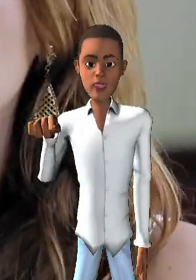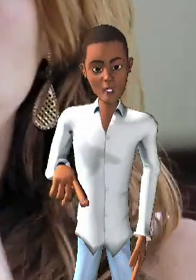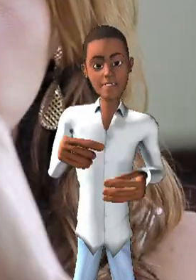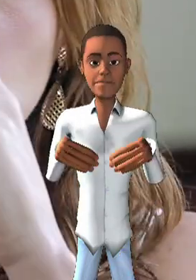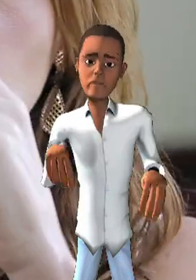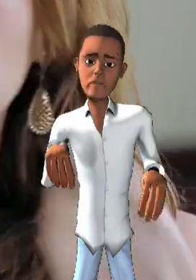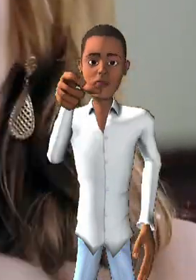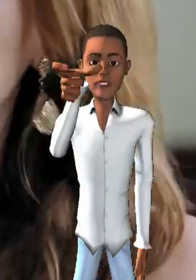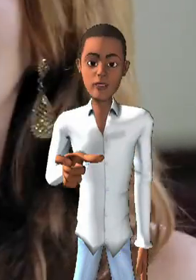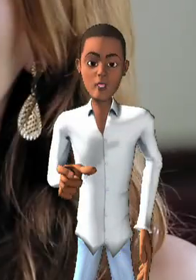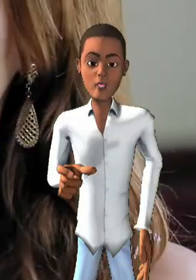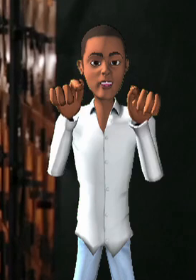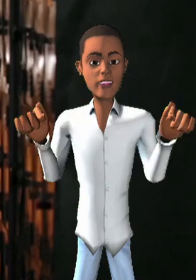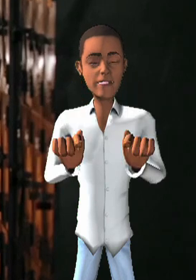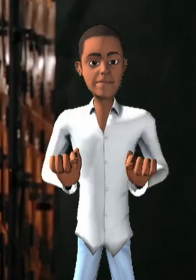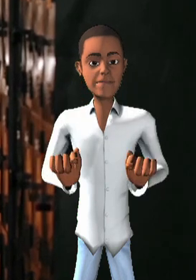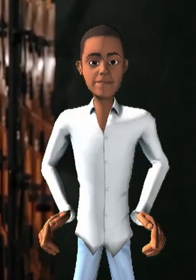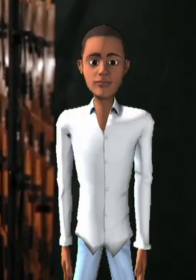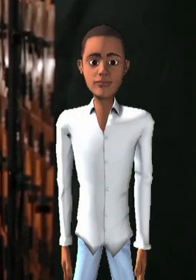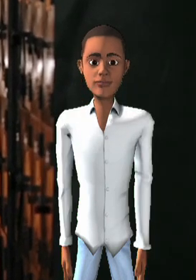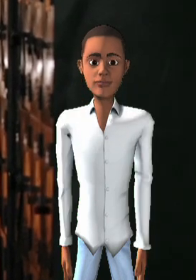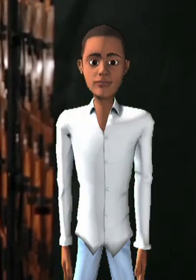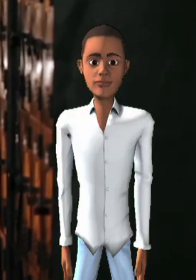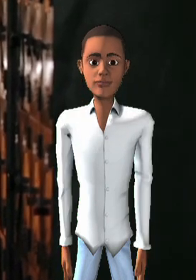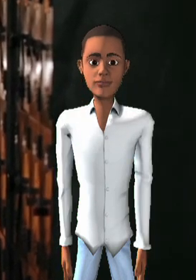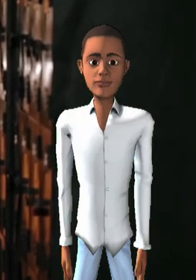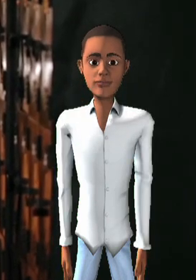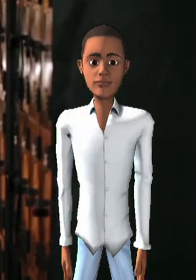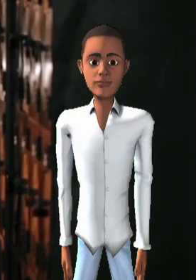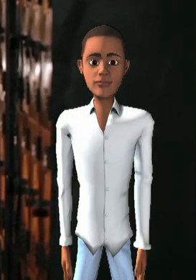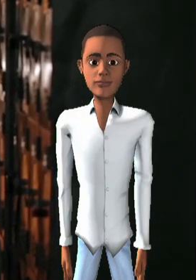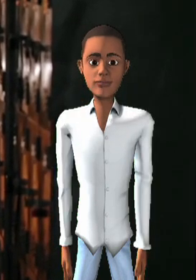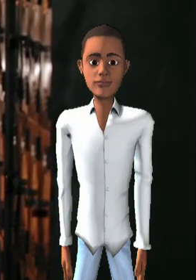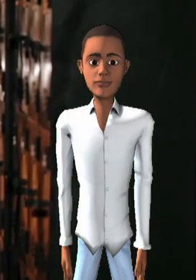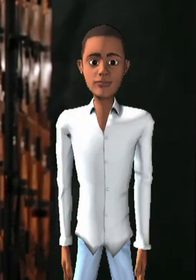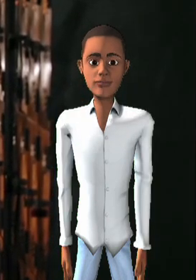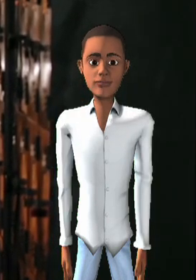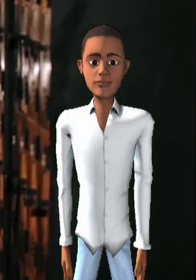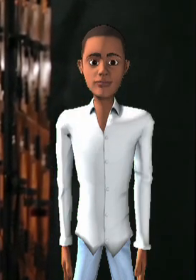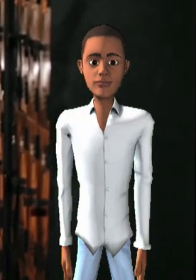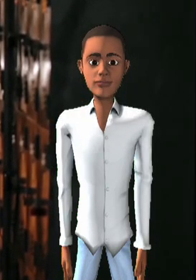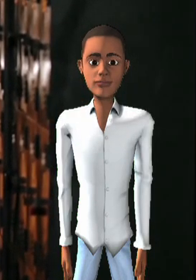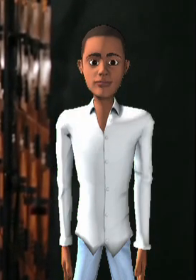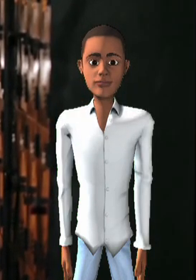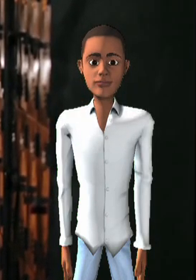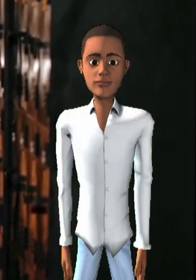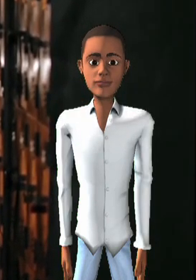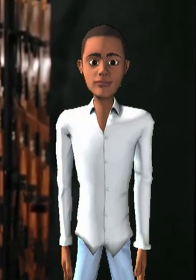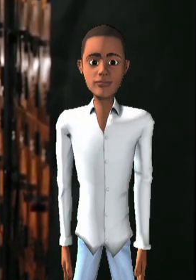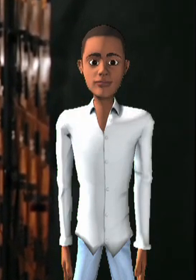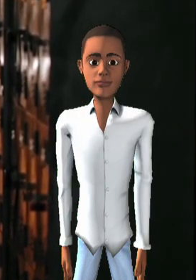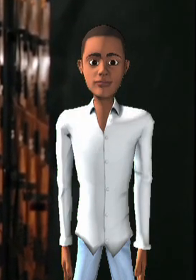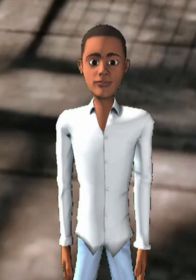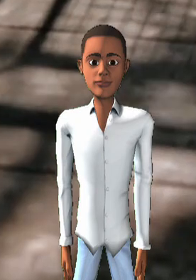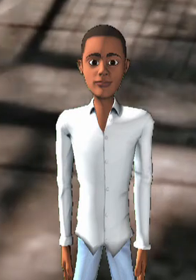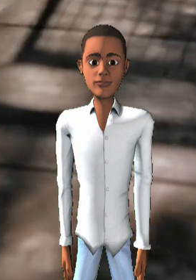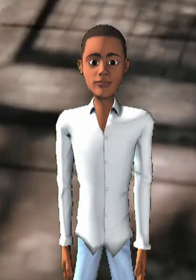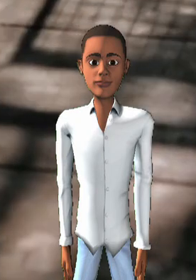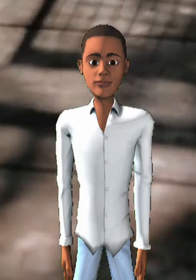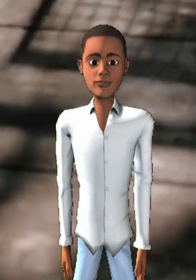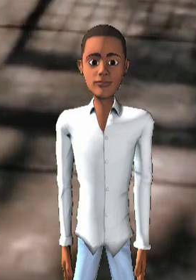entendeu como isso impactou no outro? Corredor. Sombra da grade.